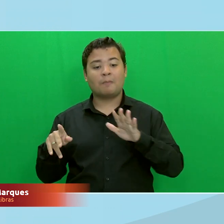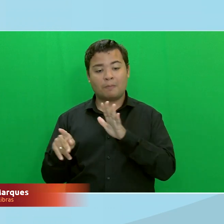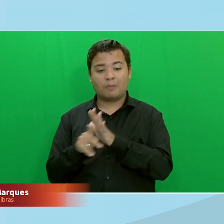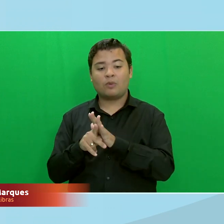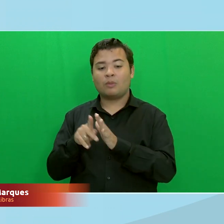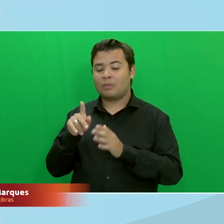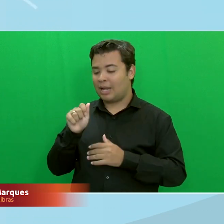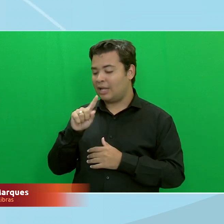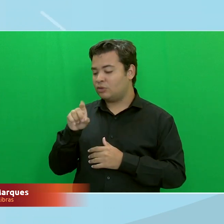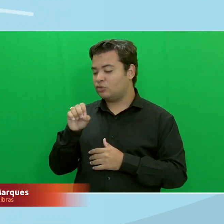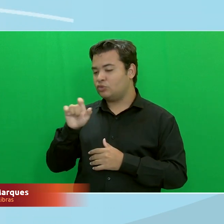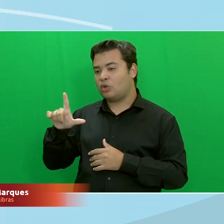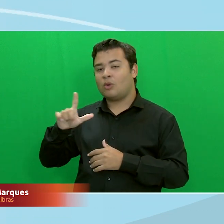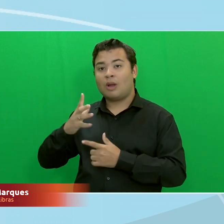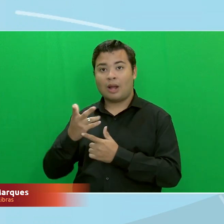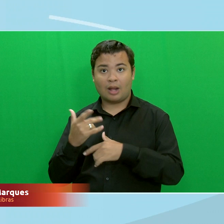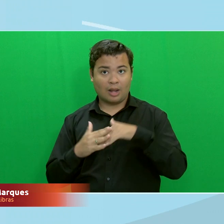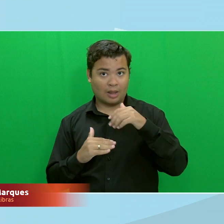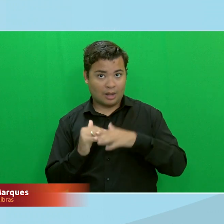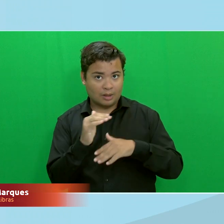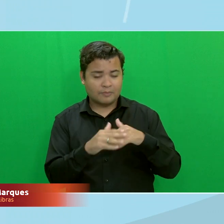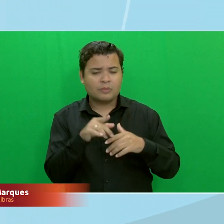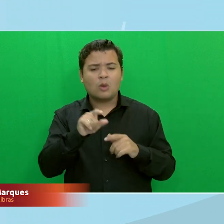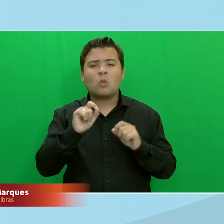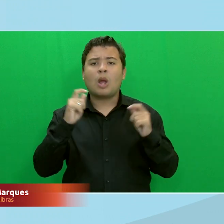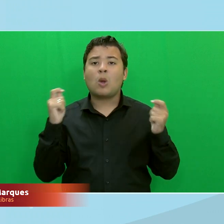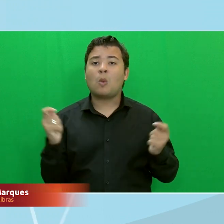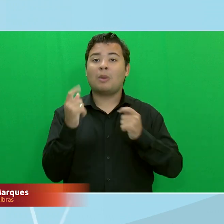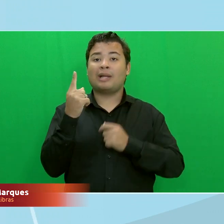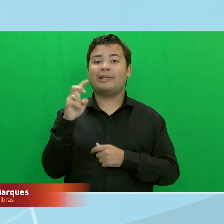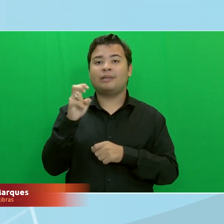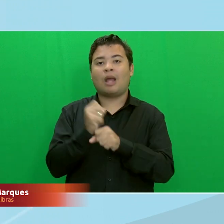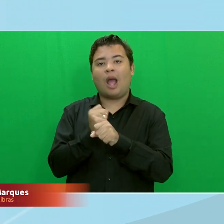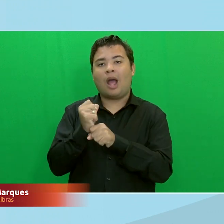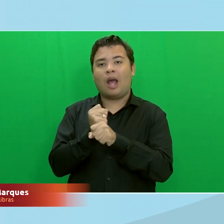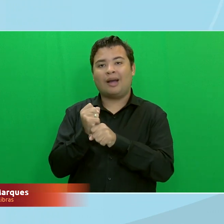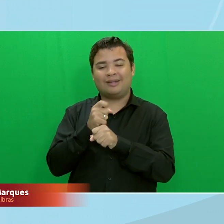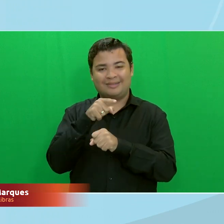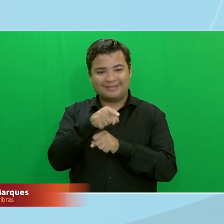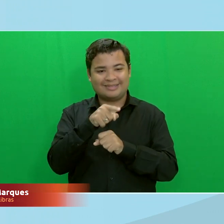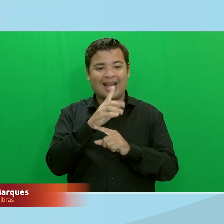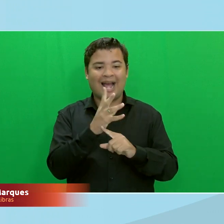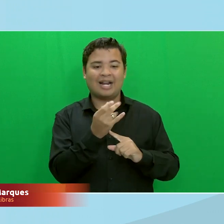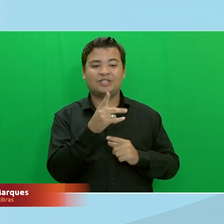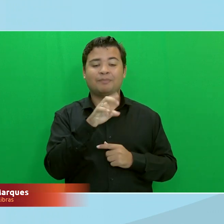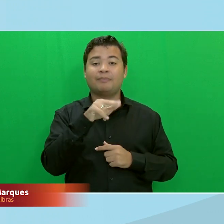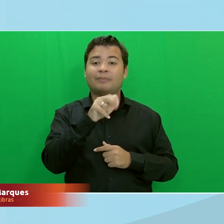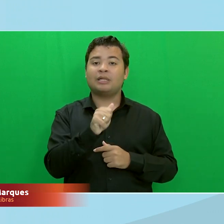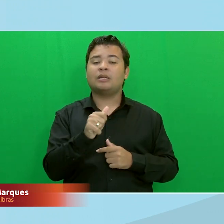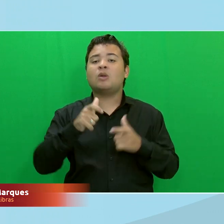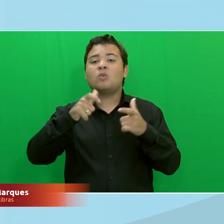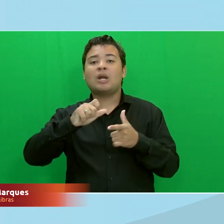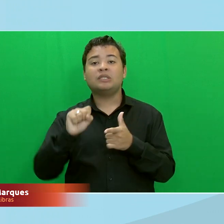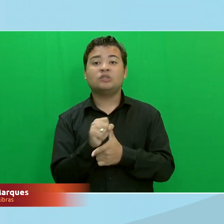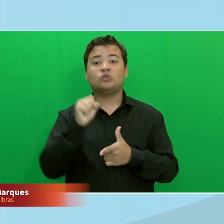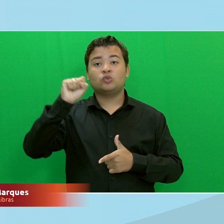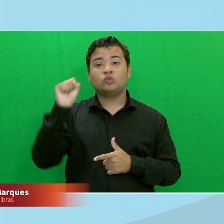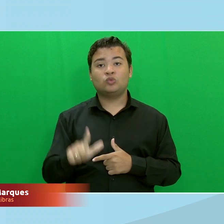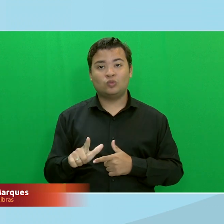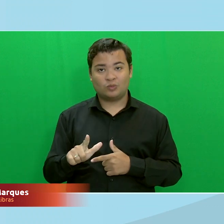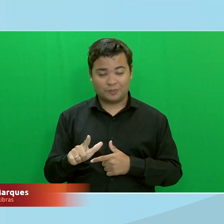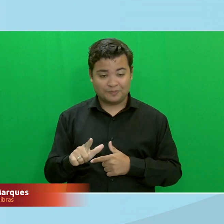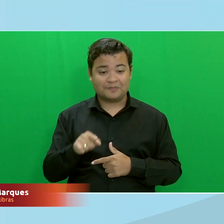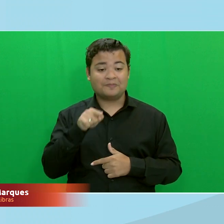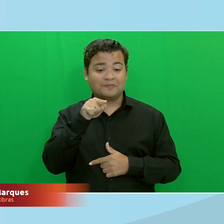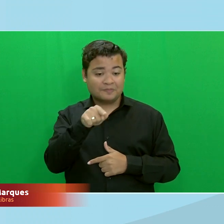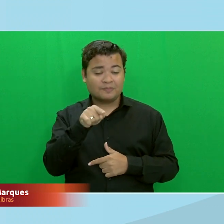mostra individual faz parte da programação comemorativa de 15 anos da Arte Plena, lá no Setor Sul. O Sertão Virou Mar